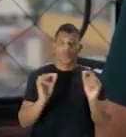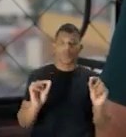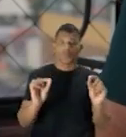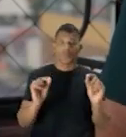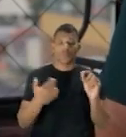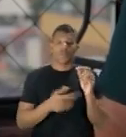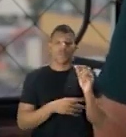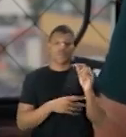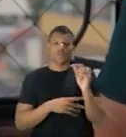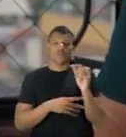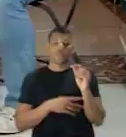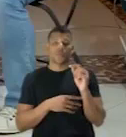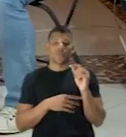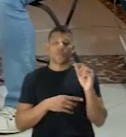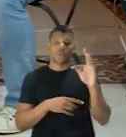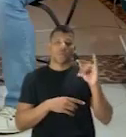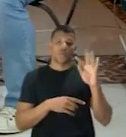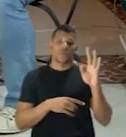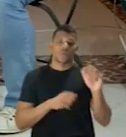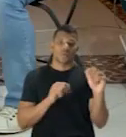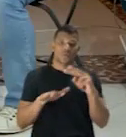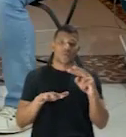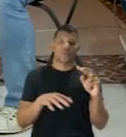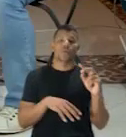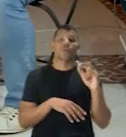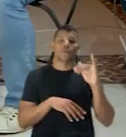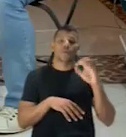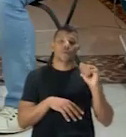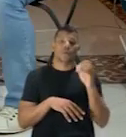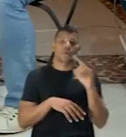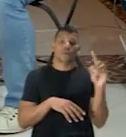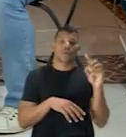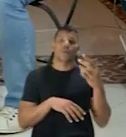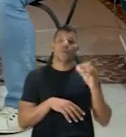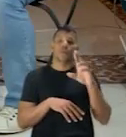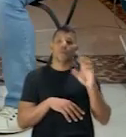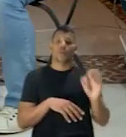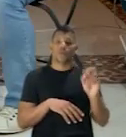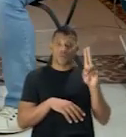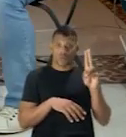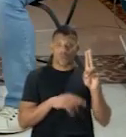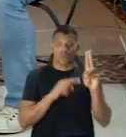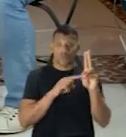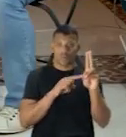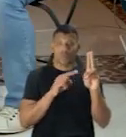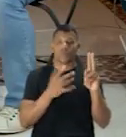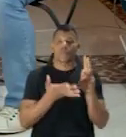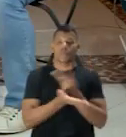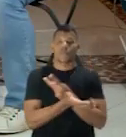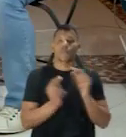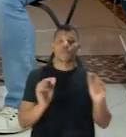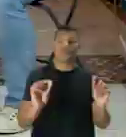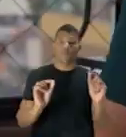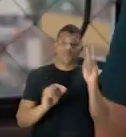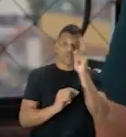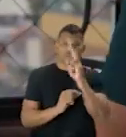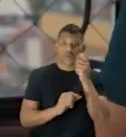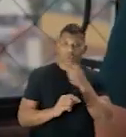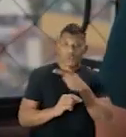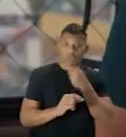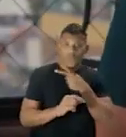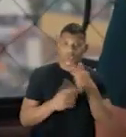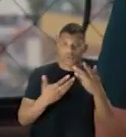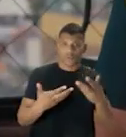a fita? E na semana que o João morreu, e aí, pra variar, tem uma historinha engraçada.